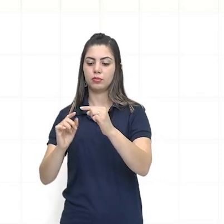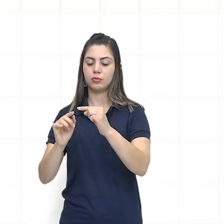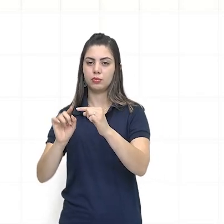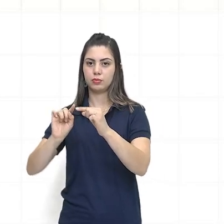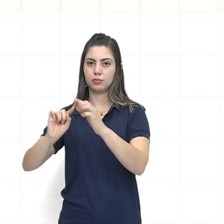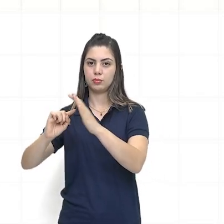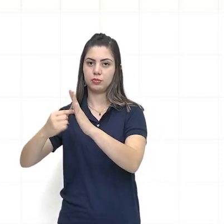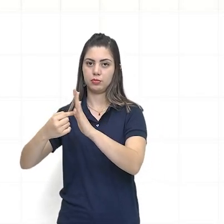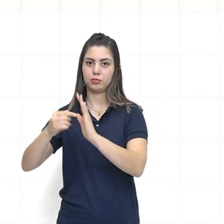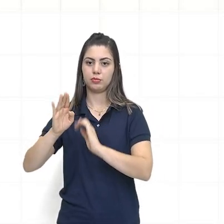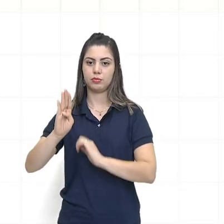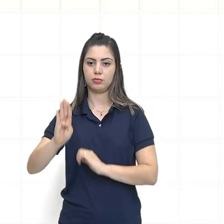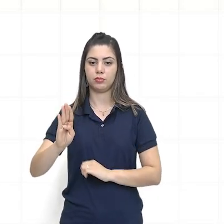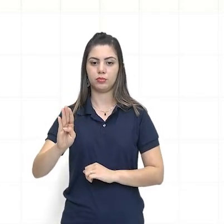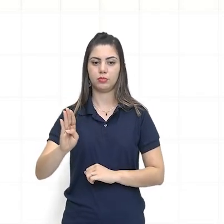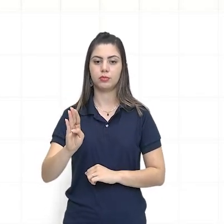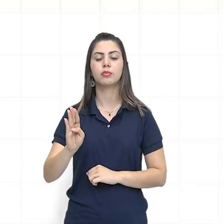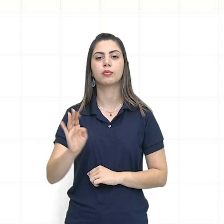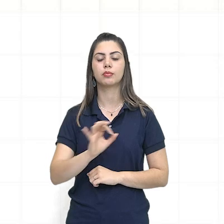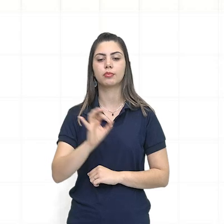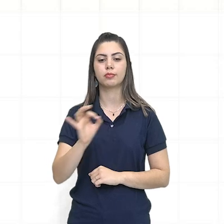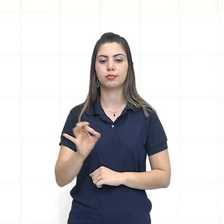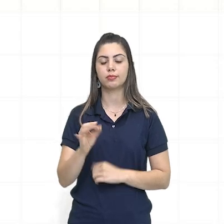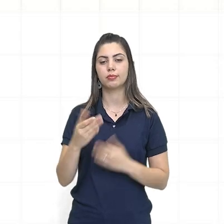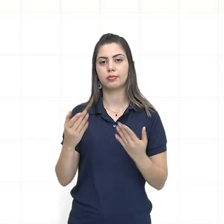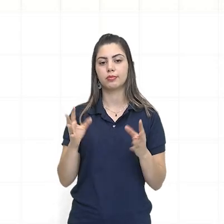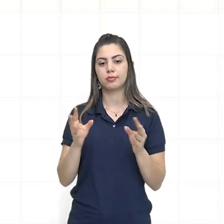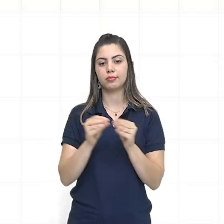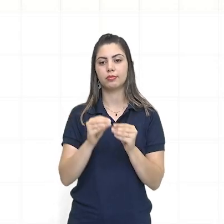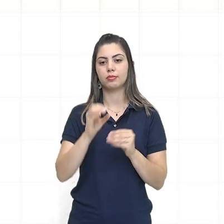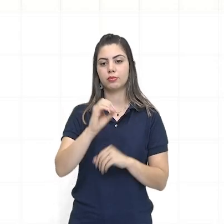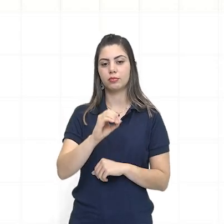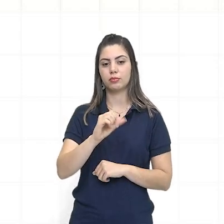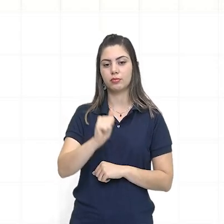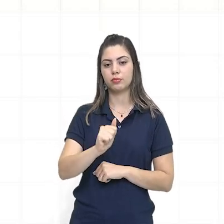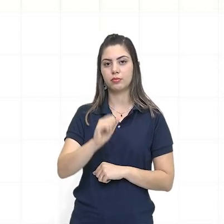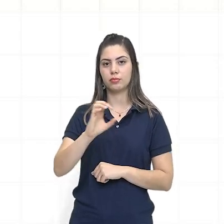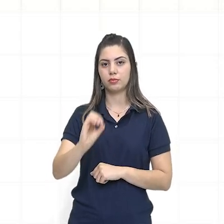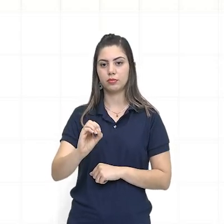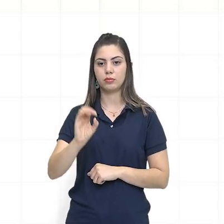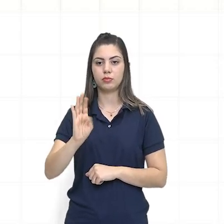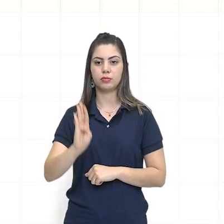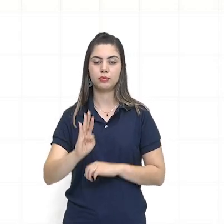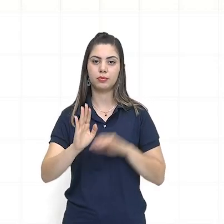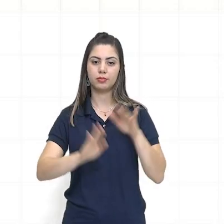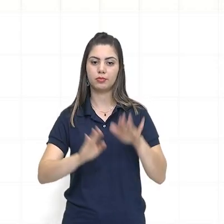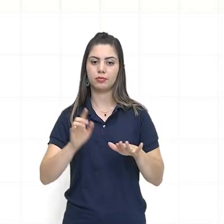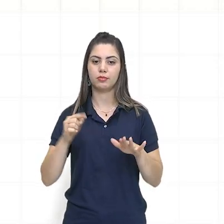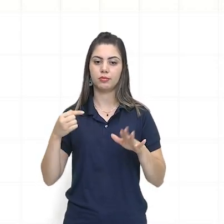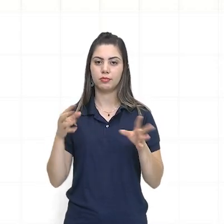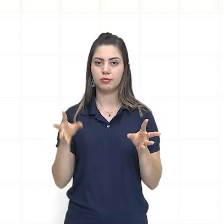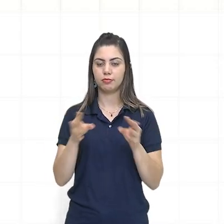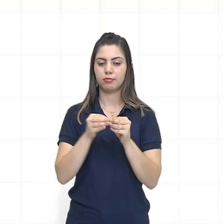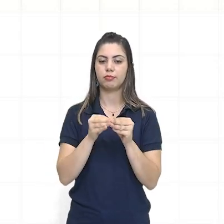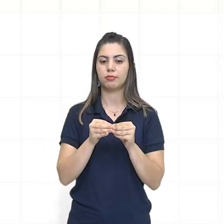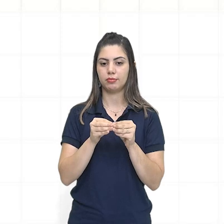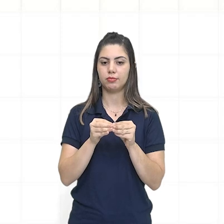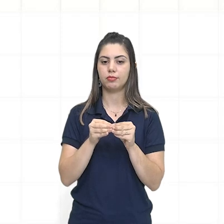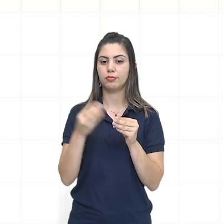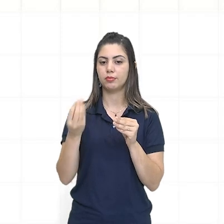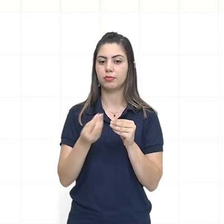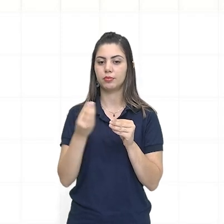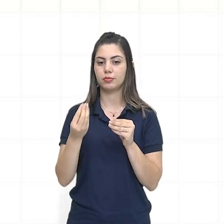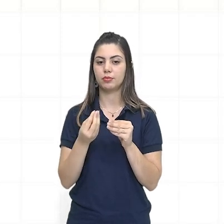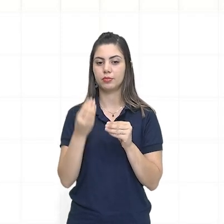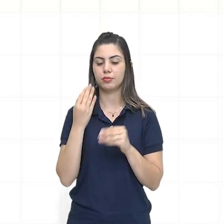isso a gente chama de ângulo AOB. Às vezes a gente simplifica e chama simplesmente